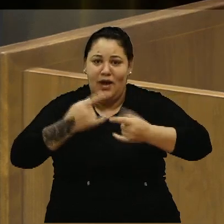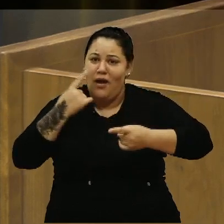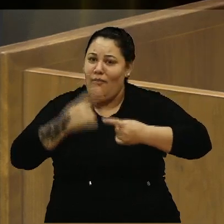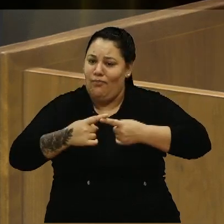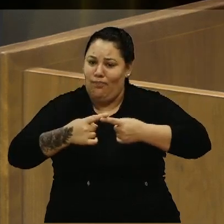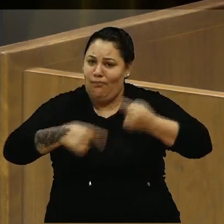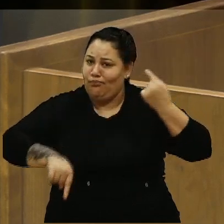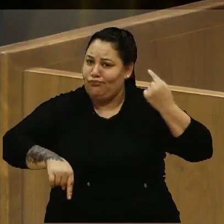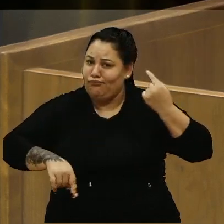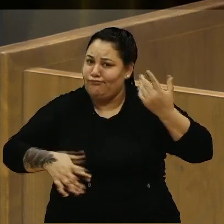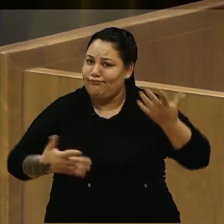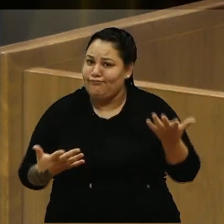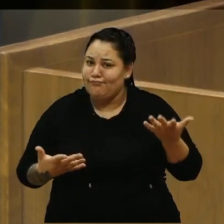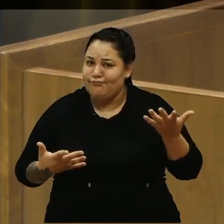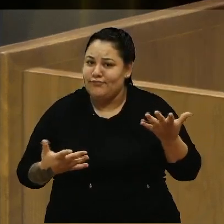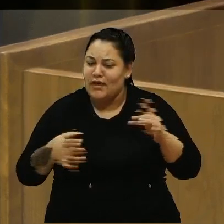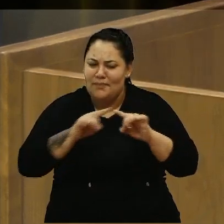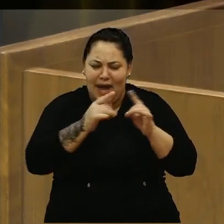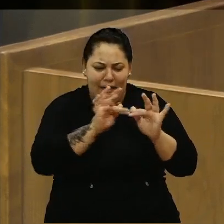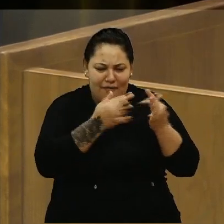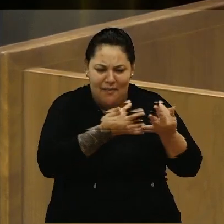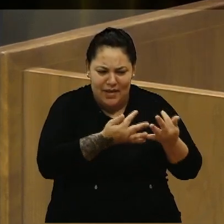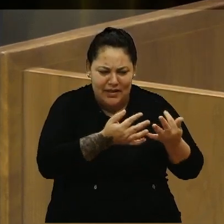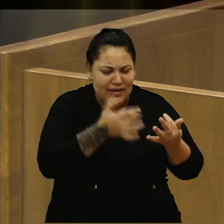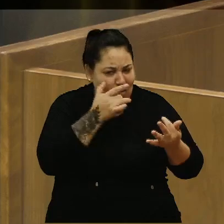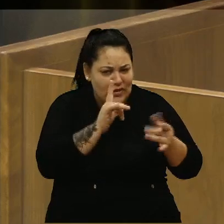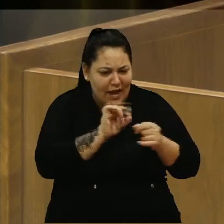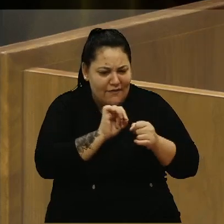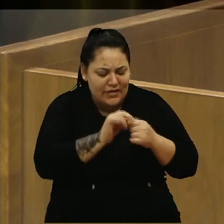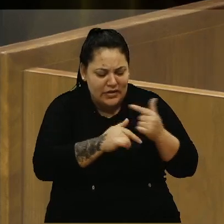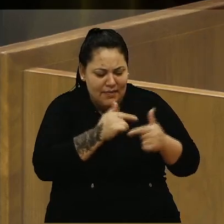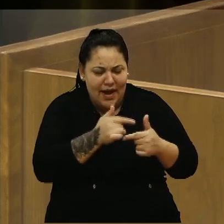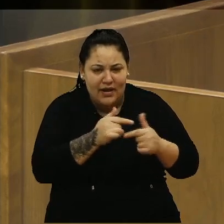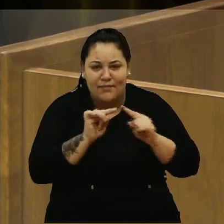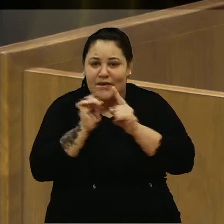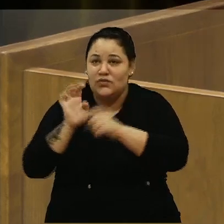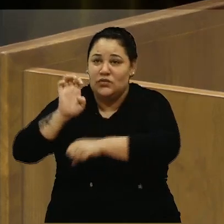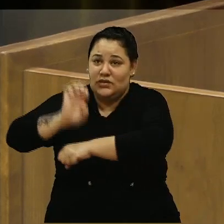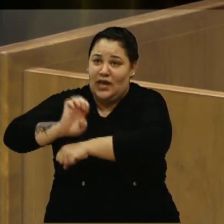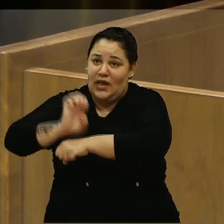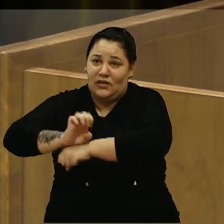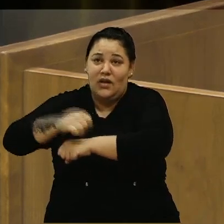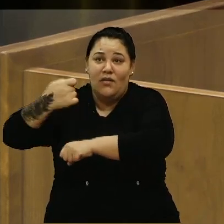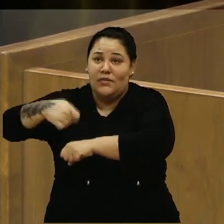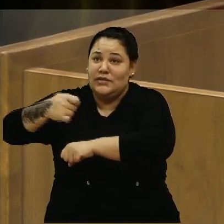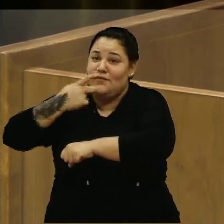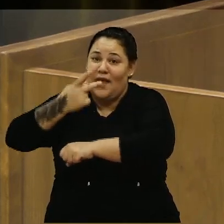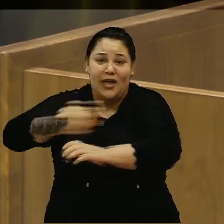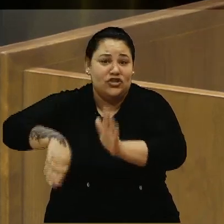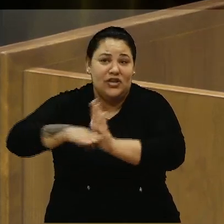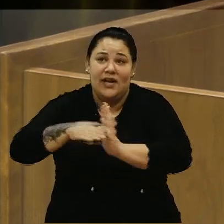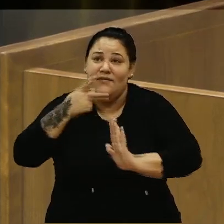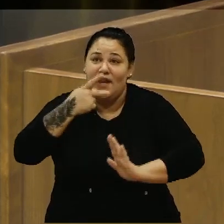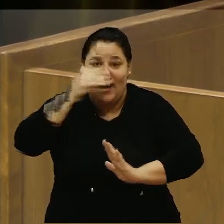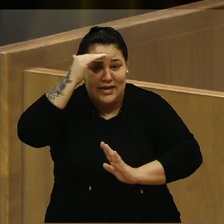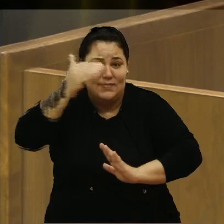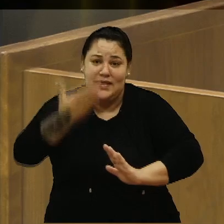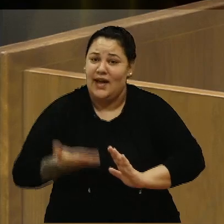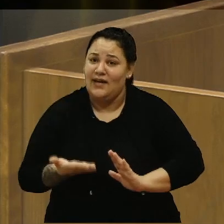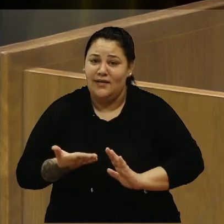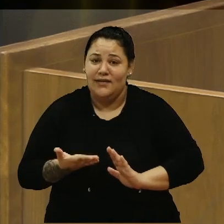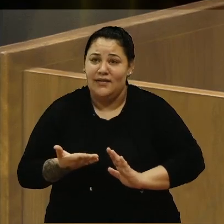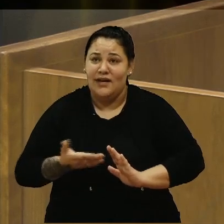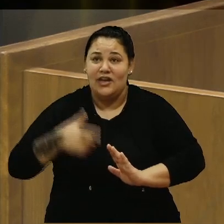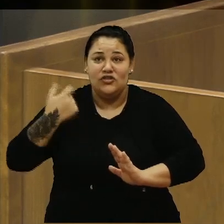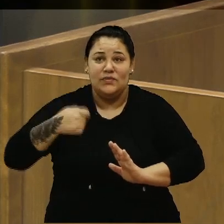está errada. Mas se a família não consegue trabalhar isso, o Estado, de alguma forma, precisa chegar e dizer, tem que respeitar. Temos que